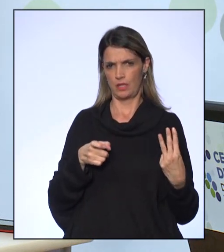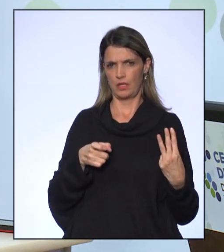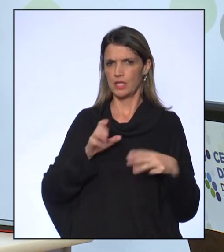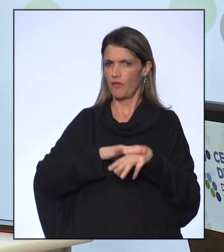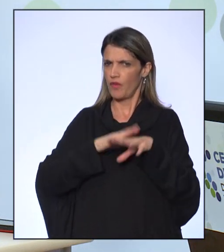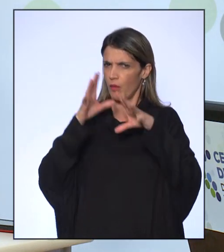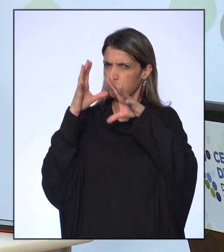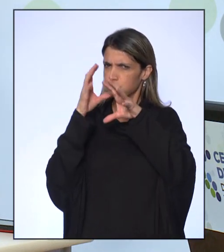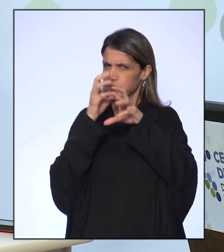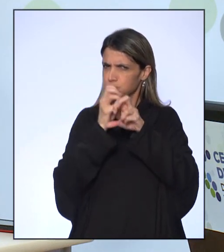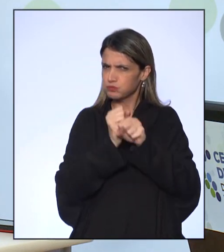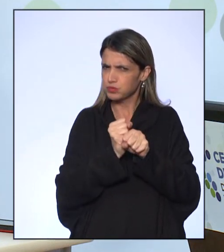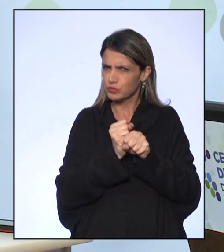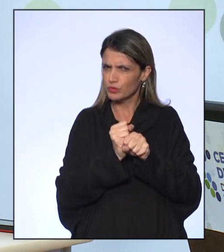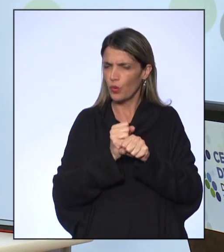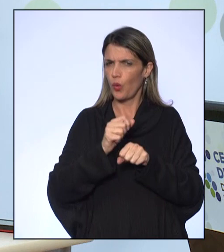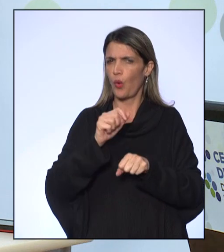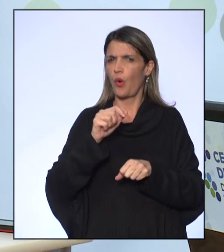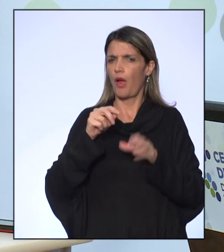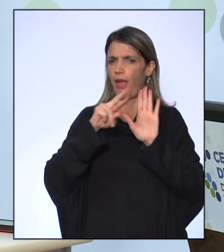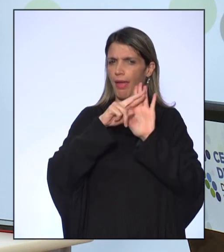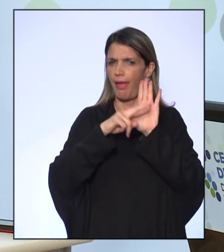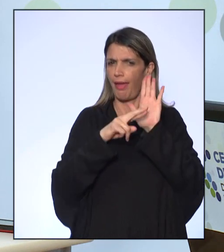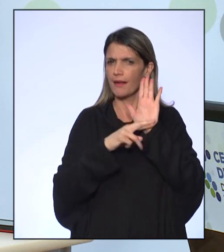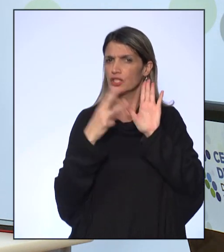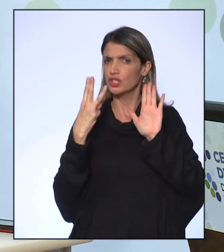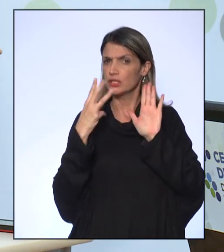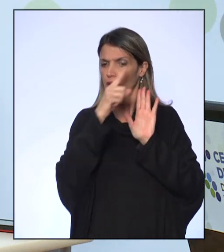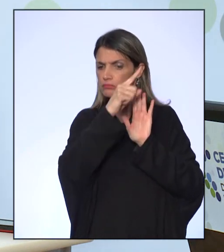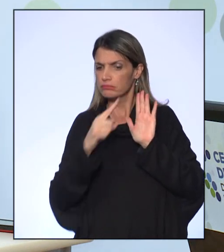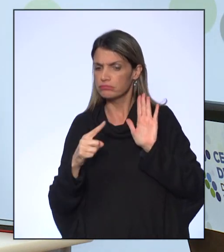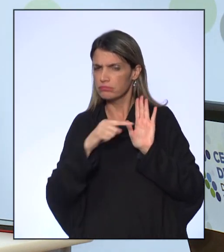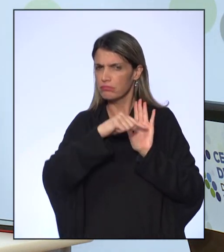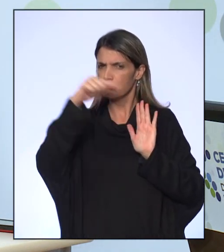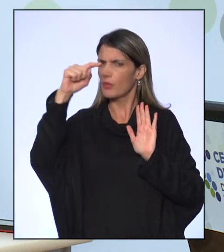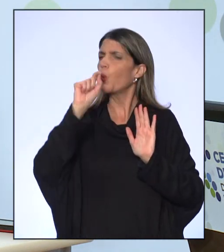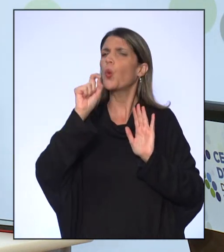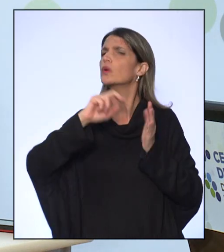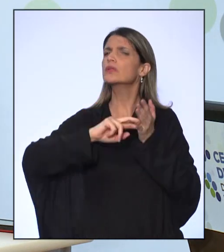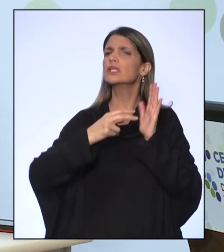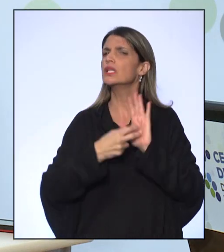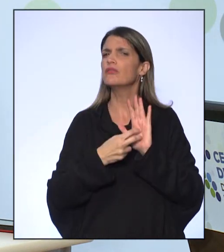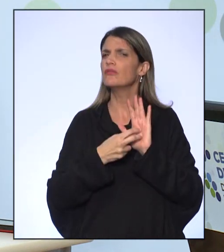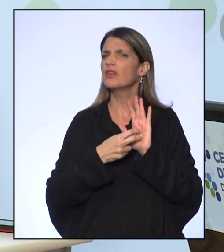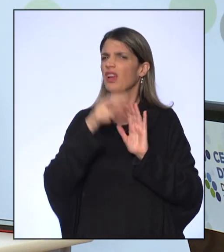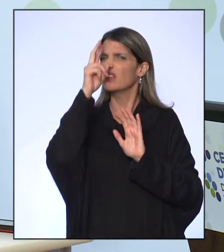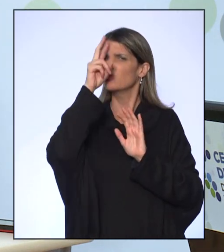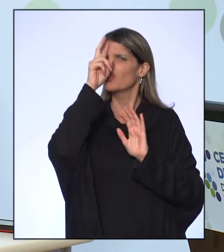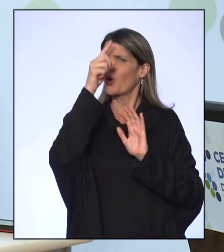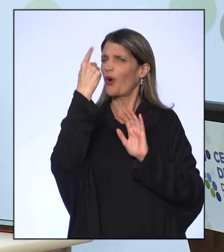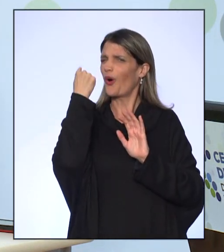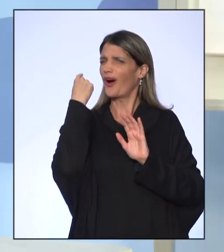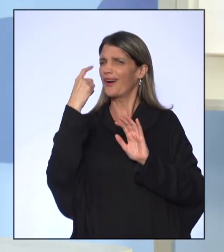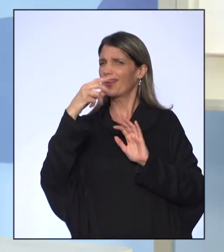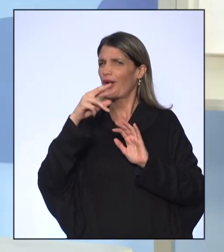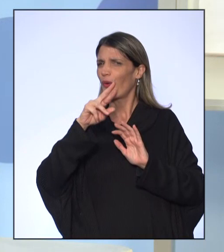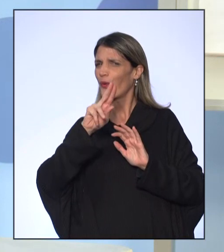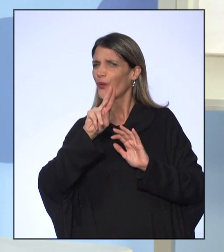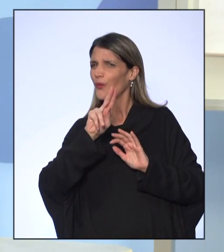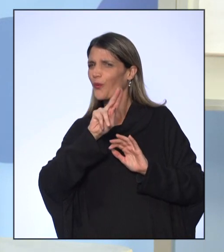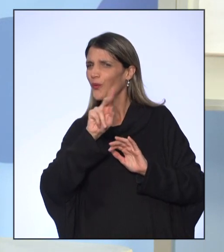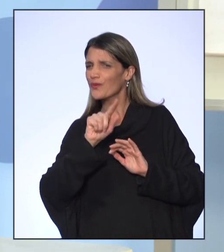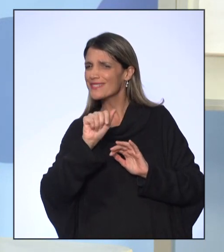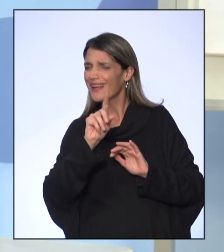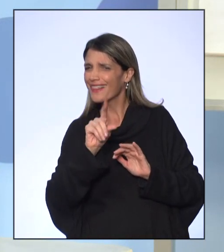o cálculo pela regra de 3, a fórmula cruzada. O que seria essa Boa. fórmula cruzada? Tem a ver com a aula de história de cruzadas? Não, né? Não, nesse caso